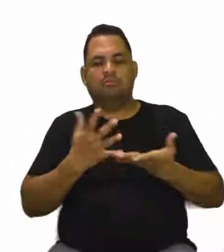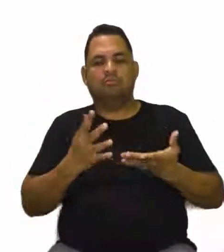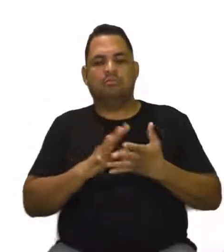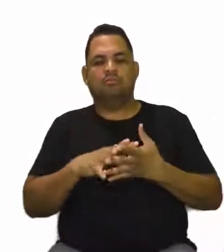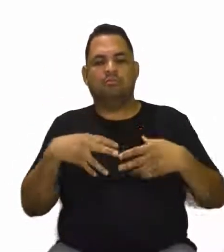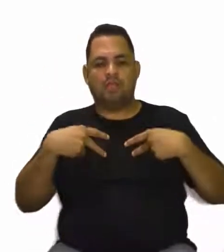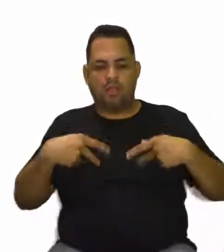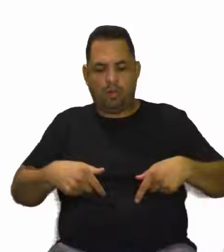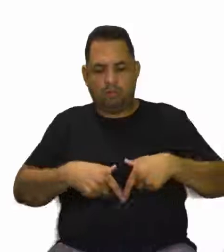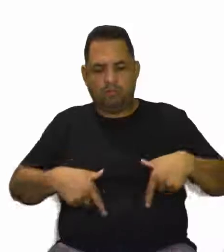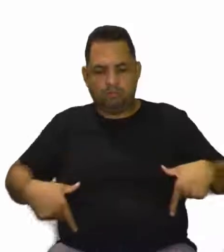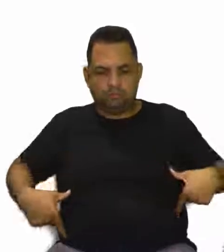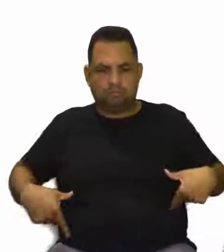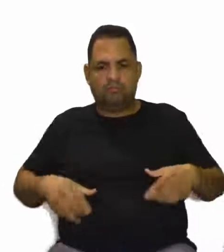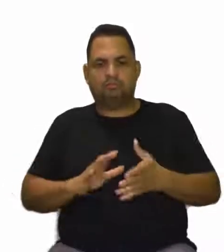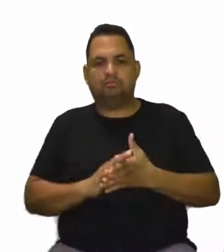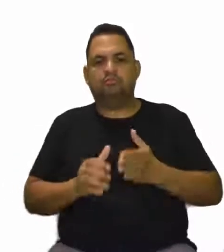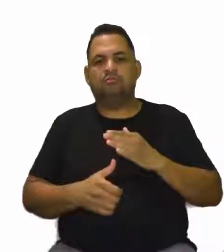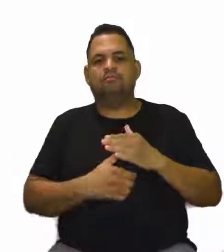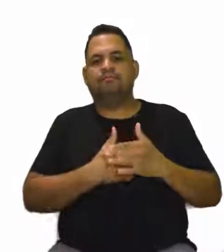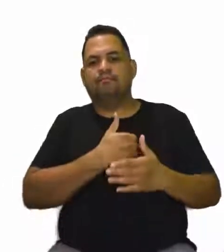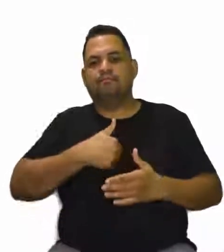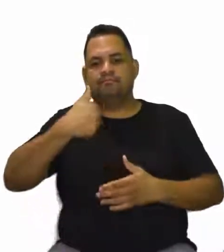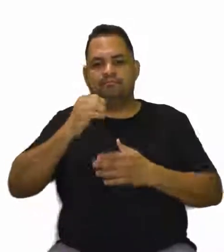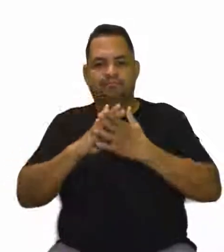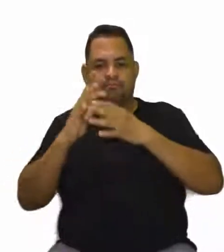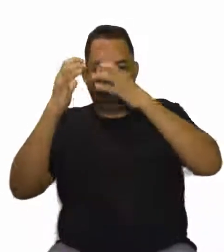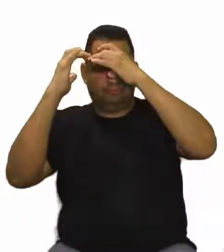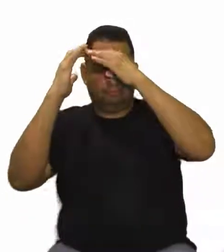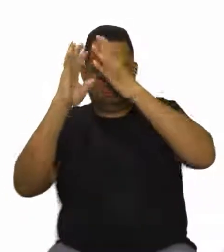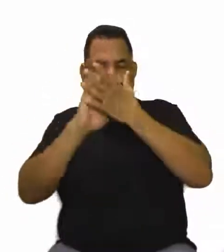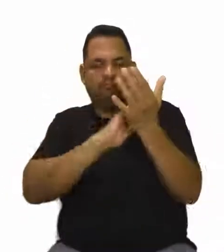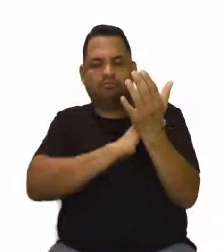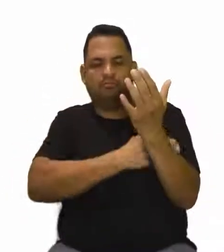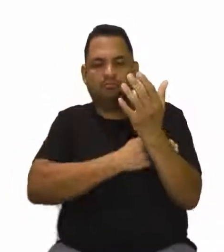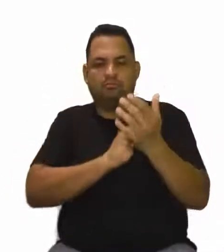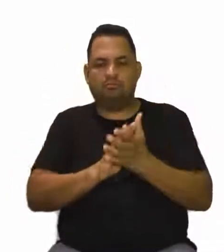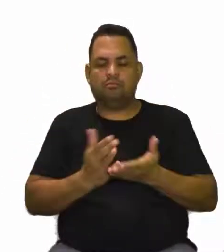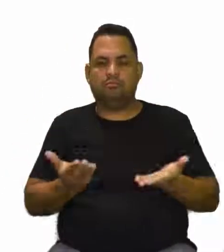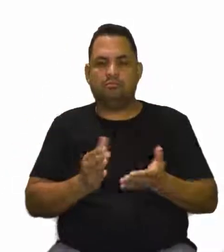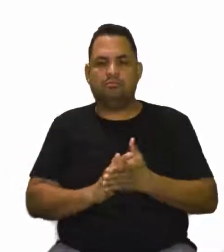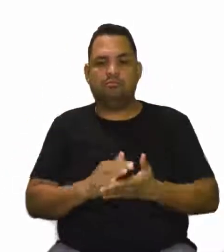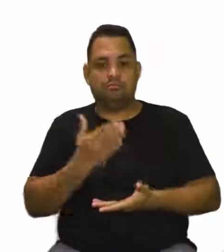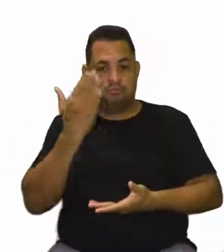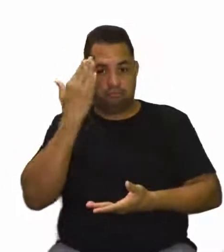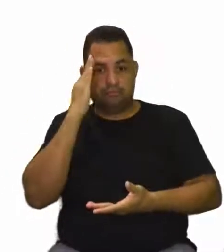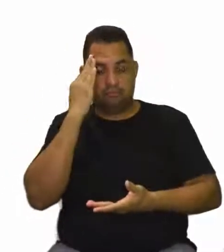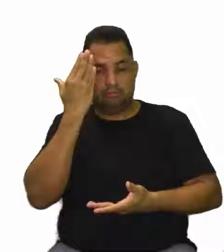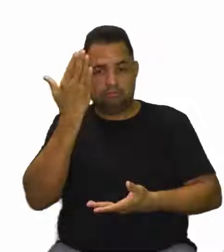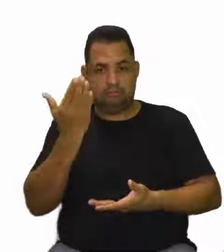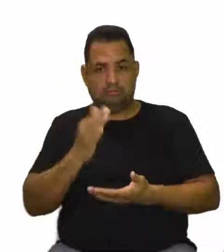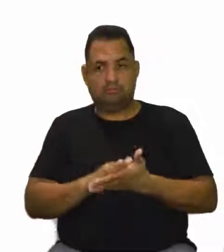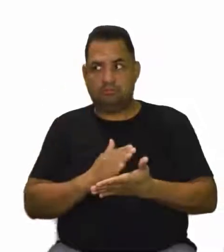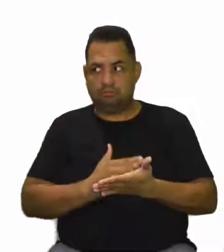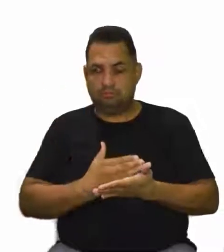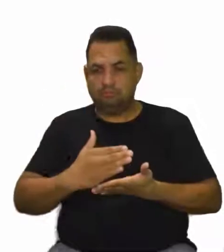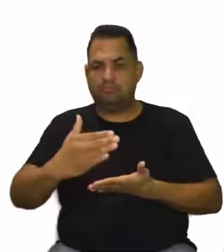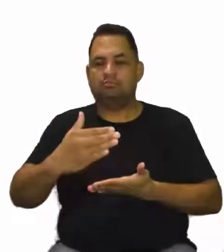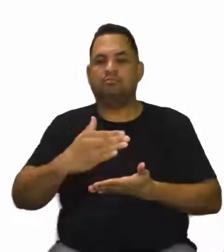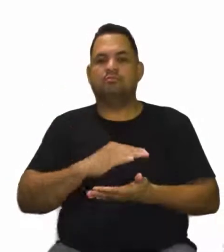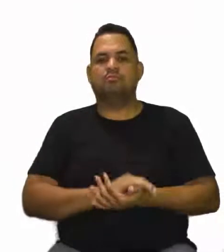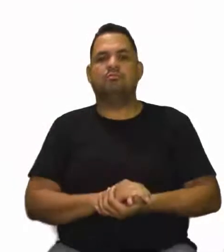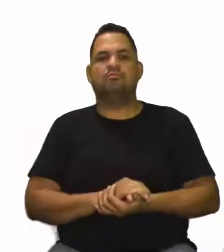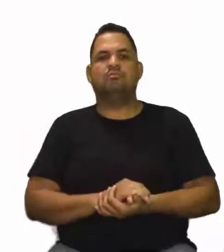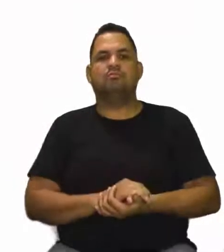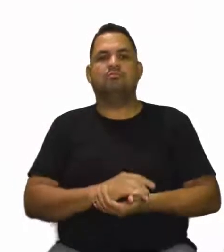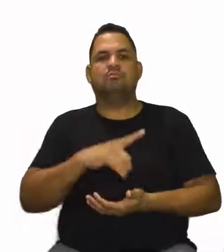a região do core e aprimorar a eficiência neuromuscular. Ficou claro? Então vamos seguir.